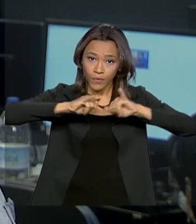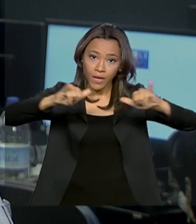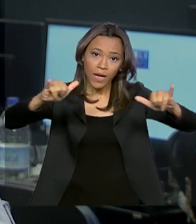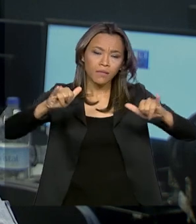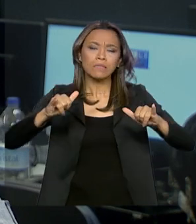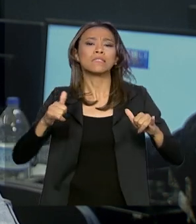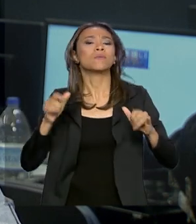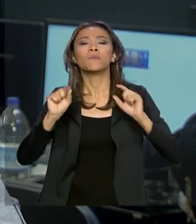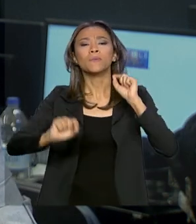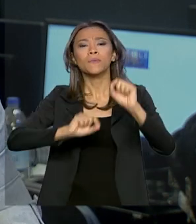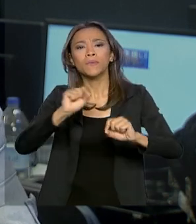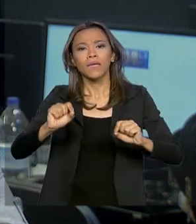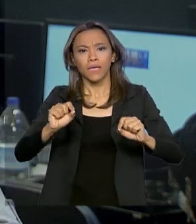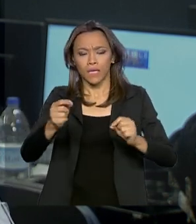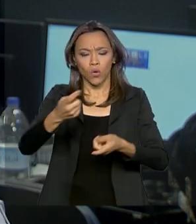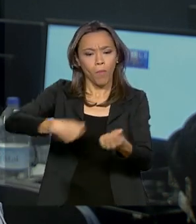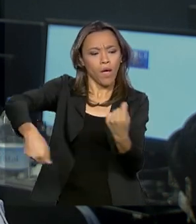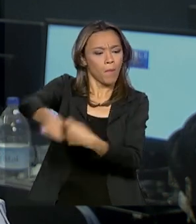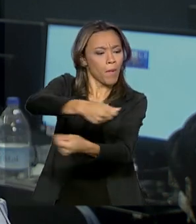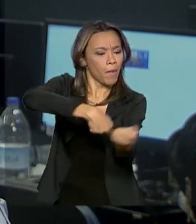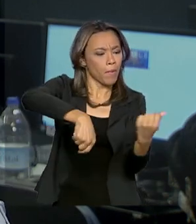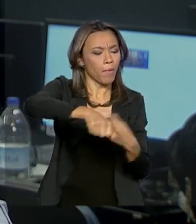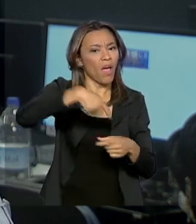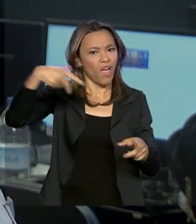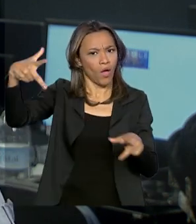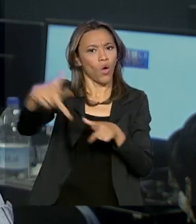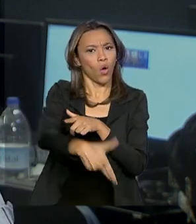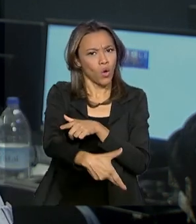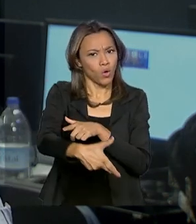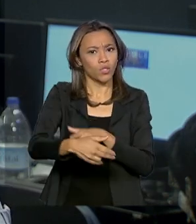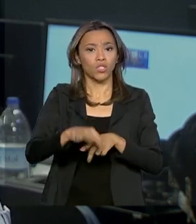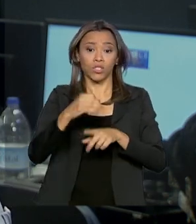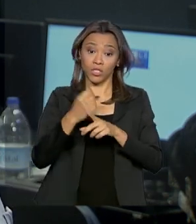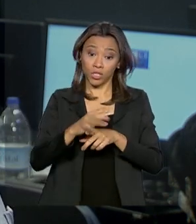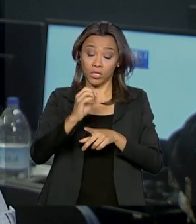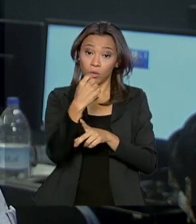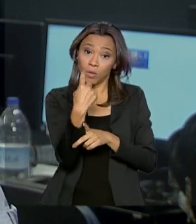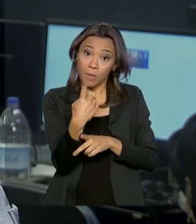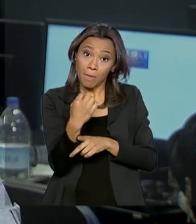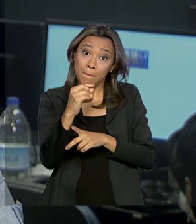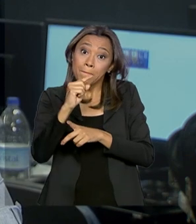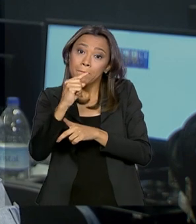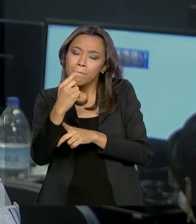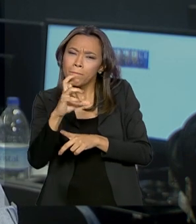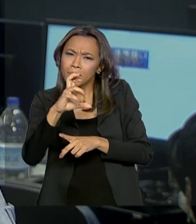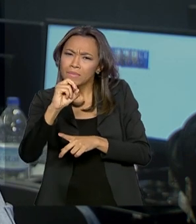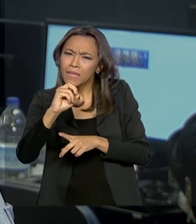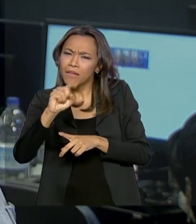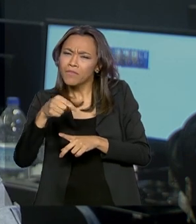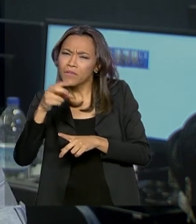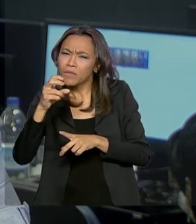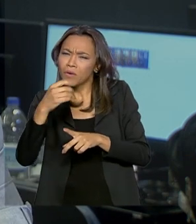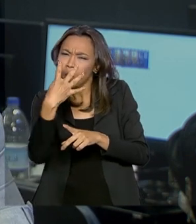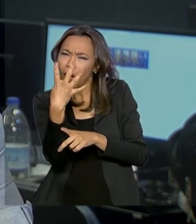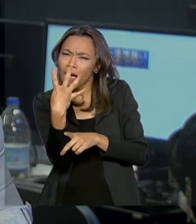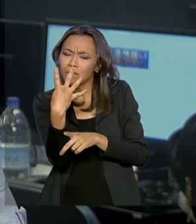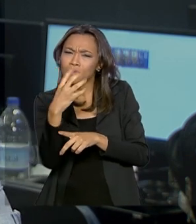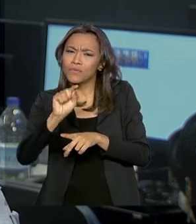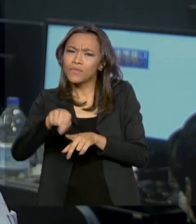que a expectativa do mercado é de corte de meio ponto percentual na taxa, que ficaria em 4